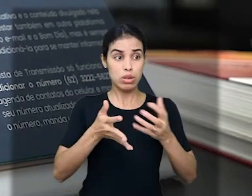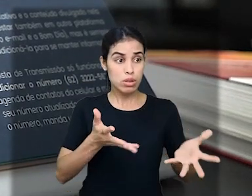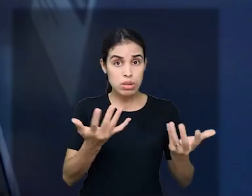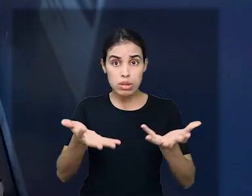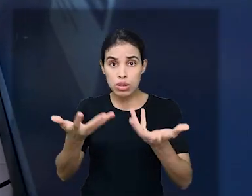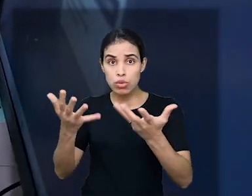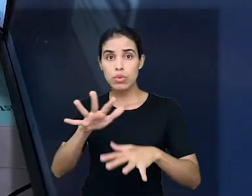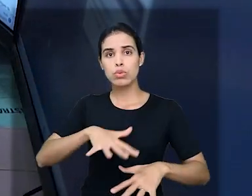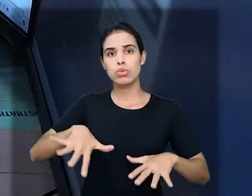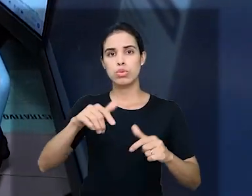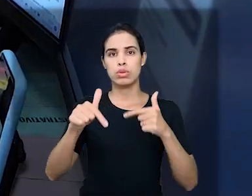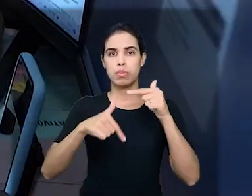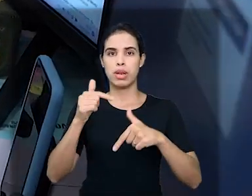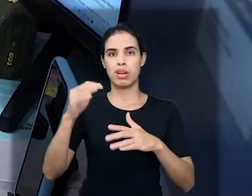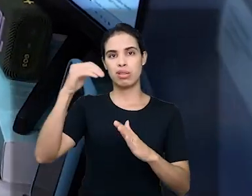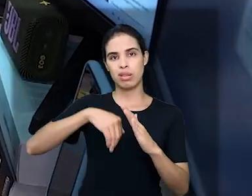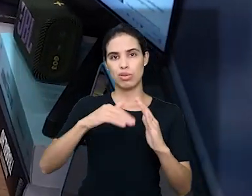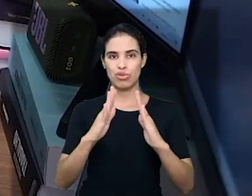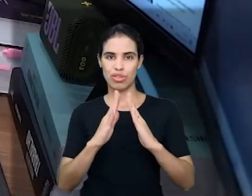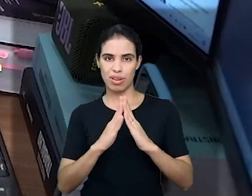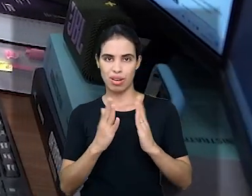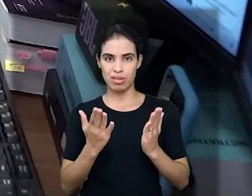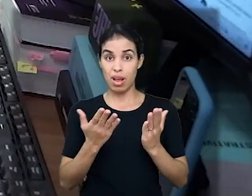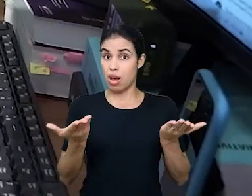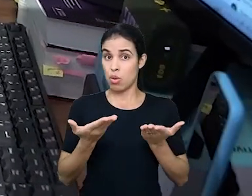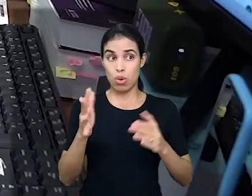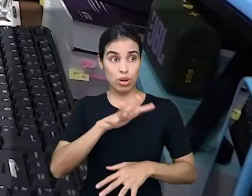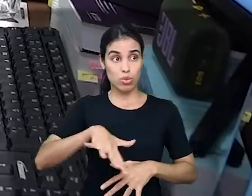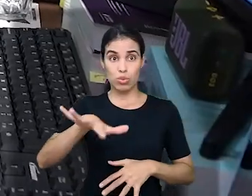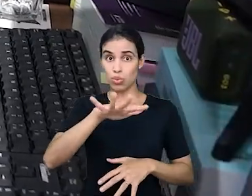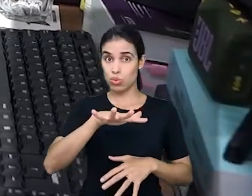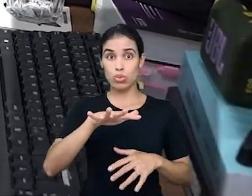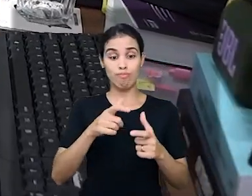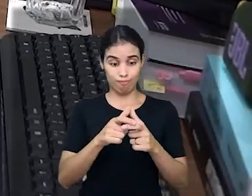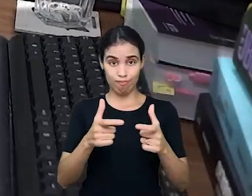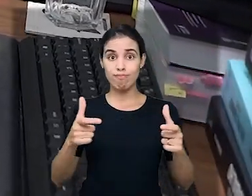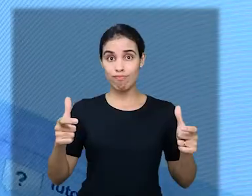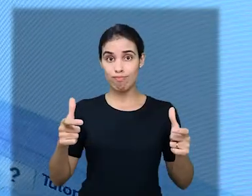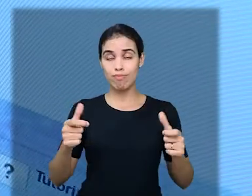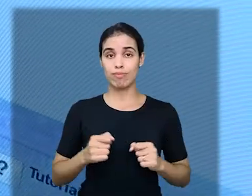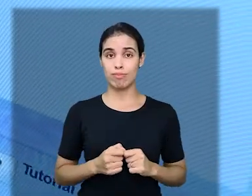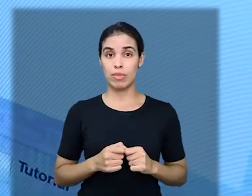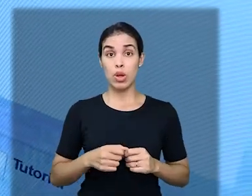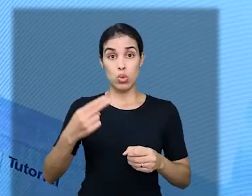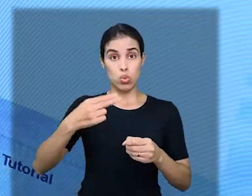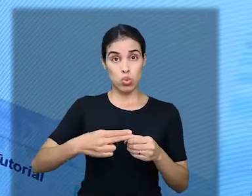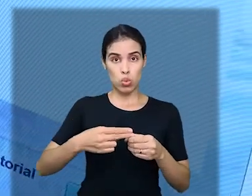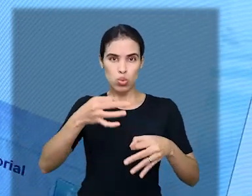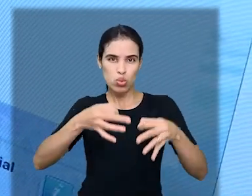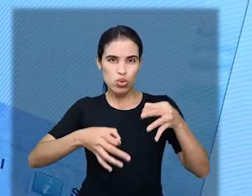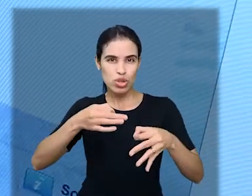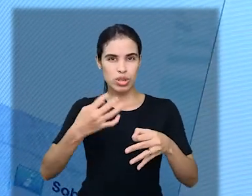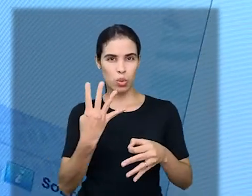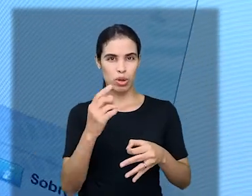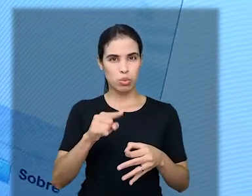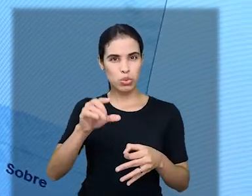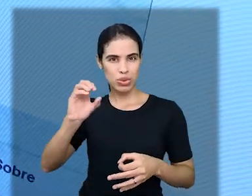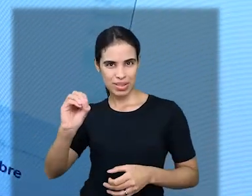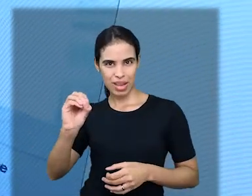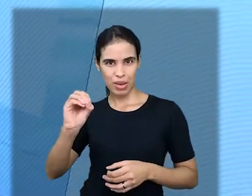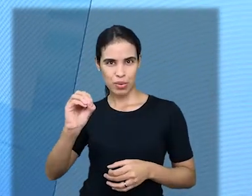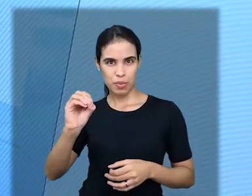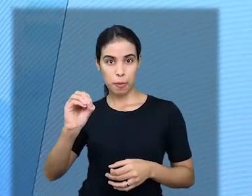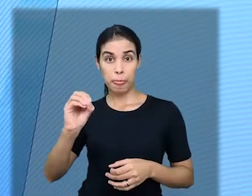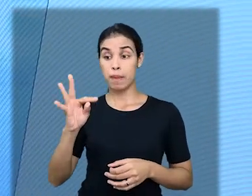incentivou a adoção do teletrabalho e hoje é uma realidade sem volta. A secretaria agora faz parte do Núcleo de Justiça 4.0,